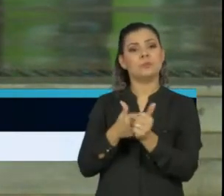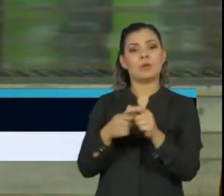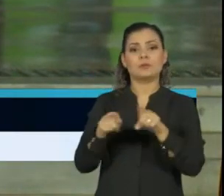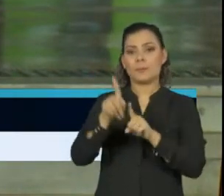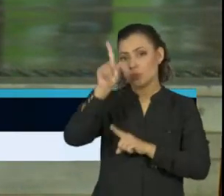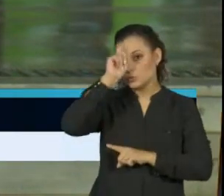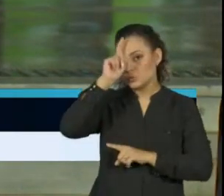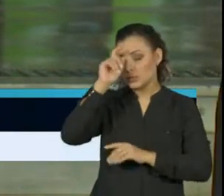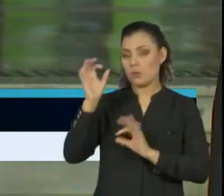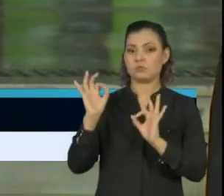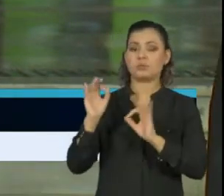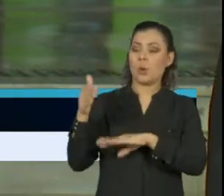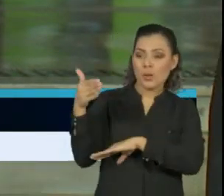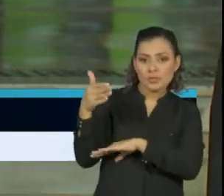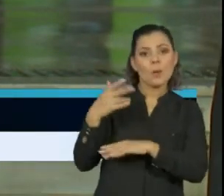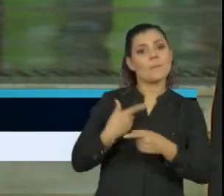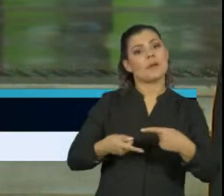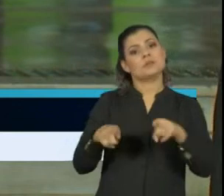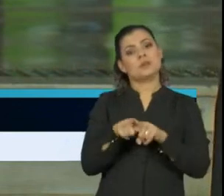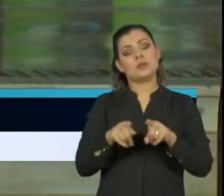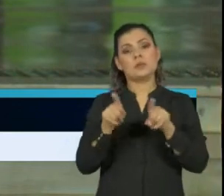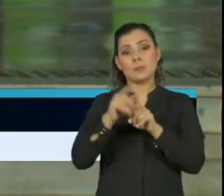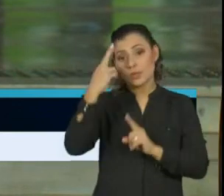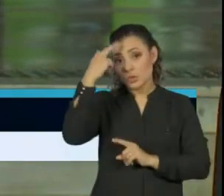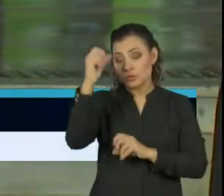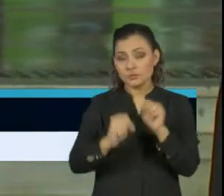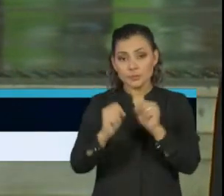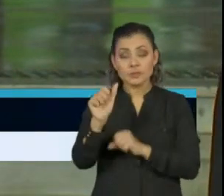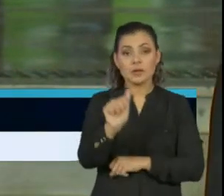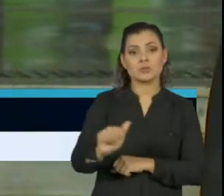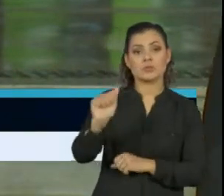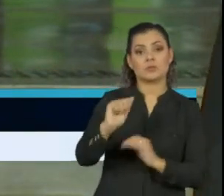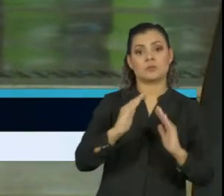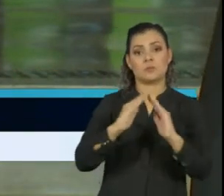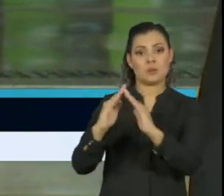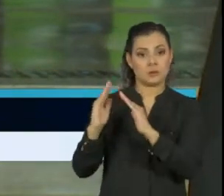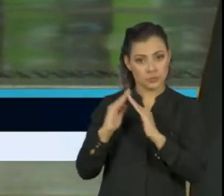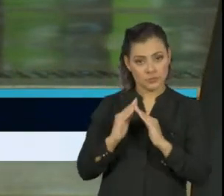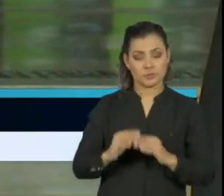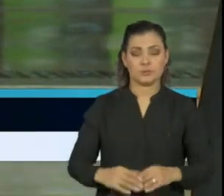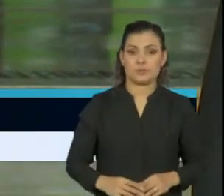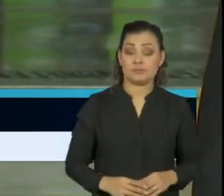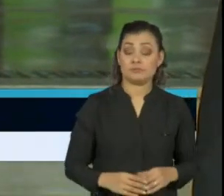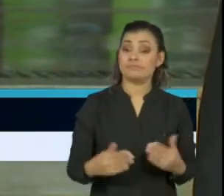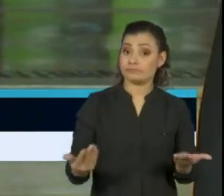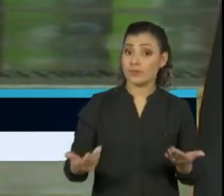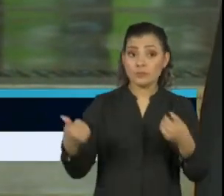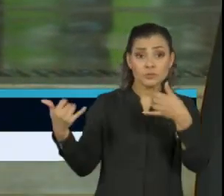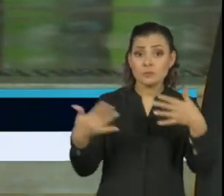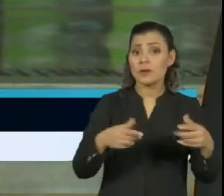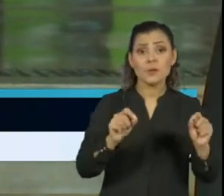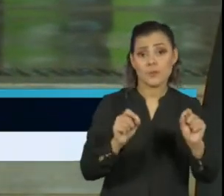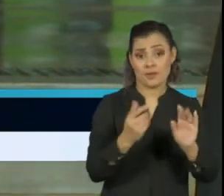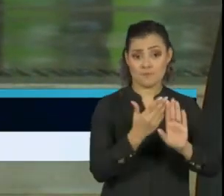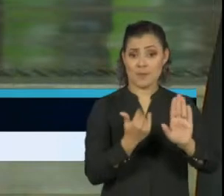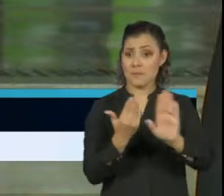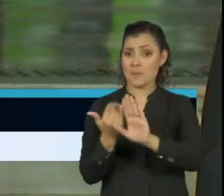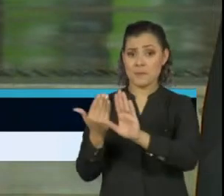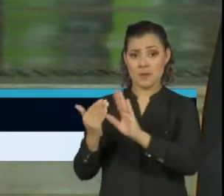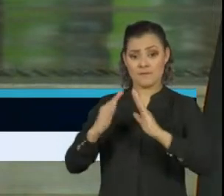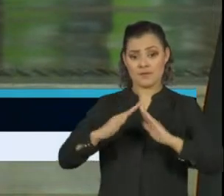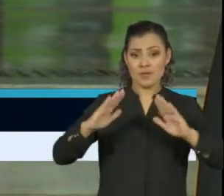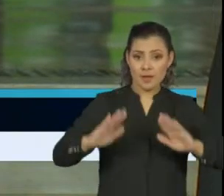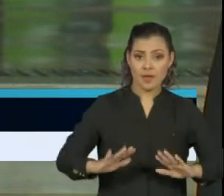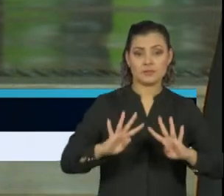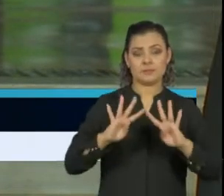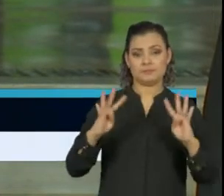grandes hospitais privados, empresários e associações de moradores também. E falando em isolamento,